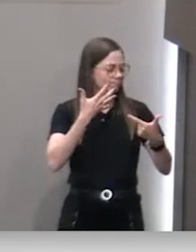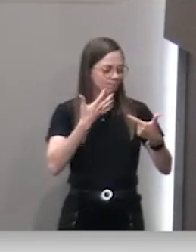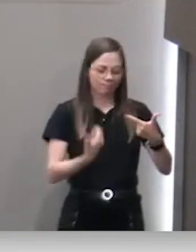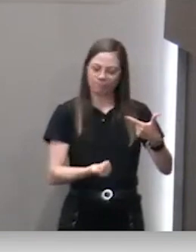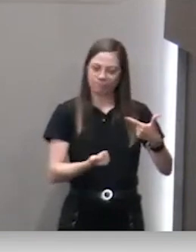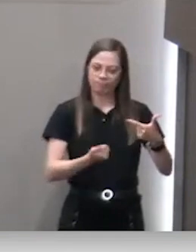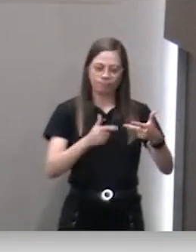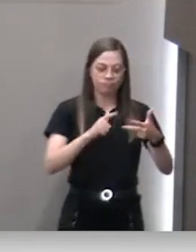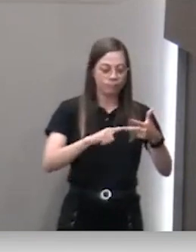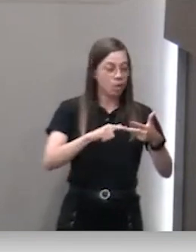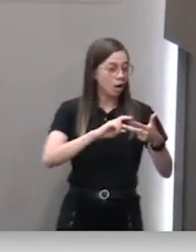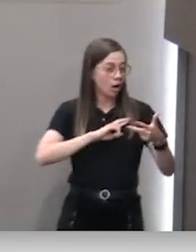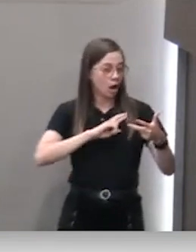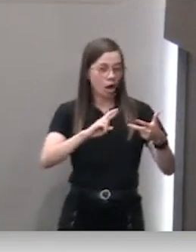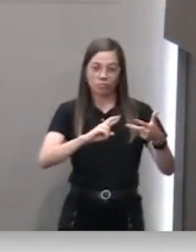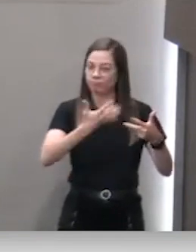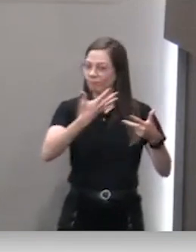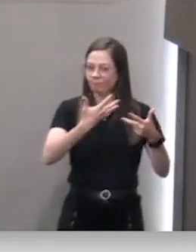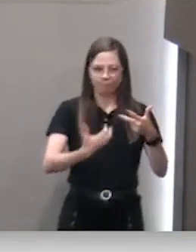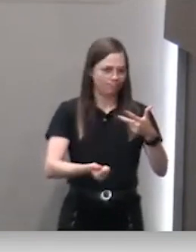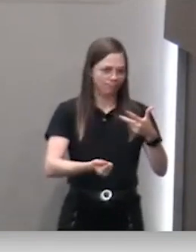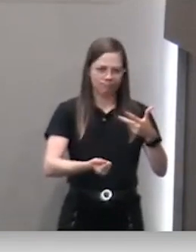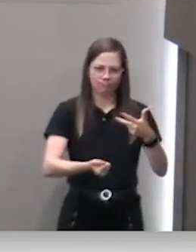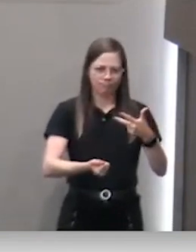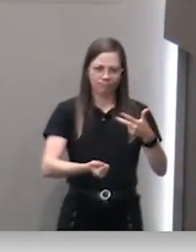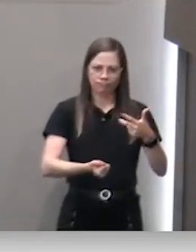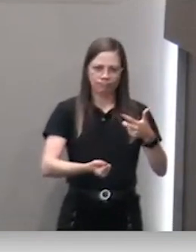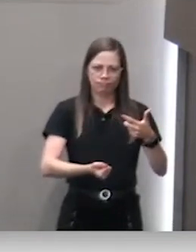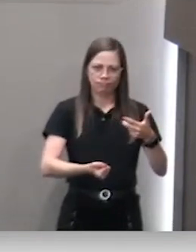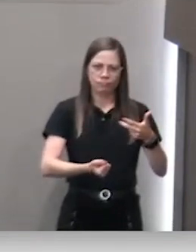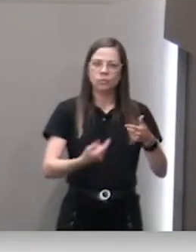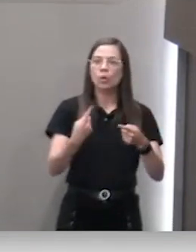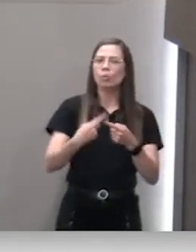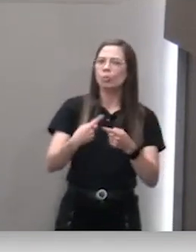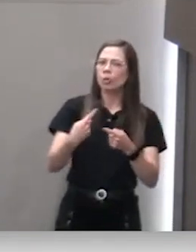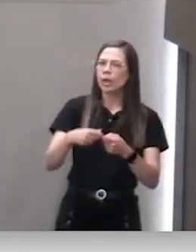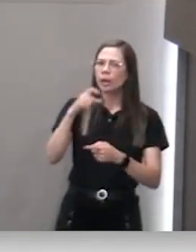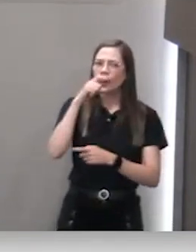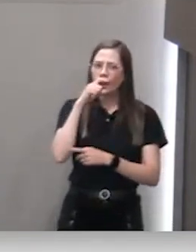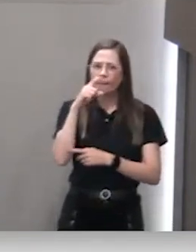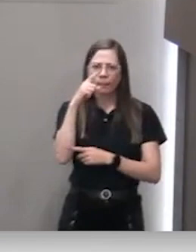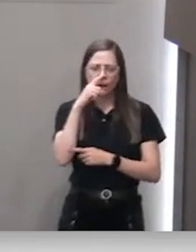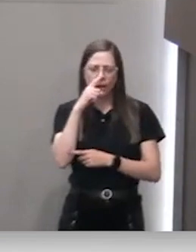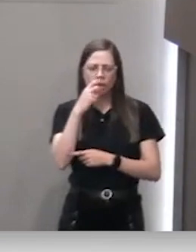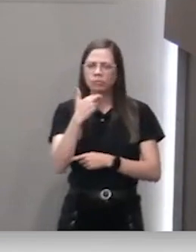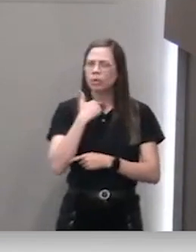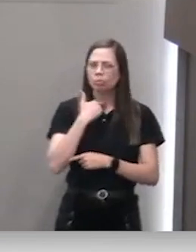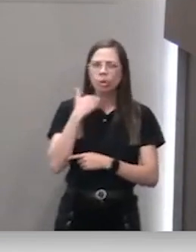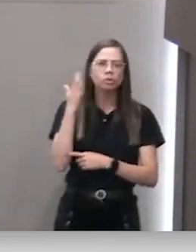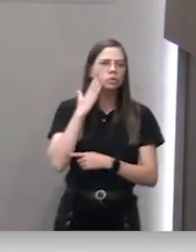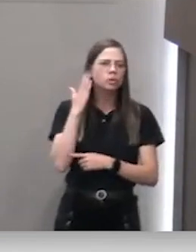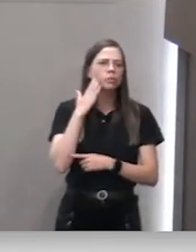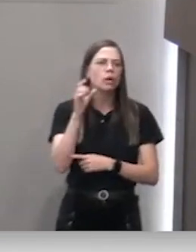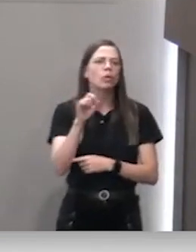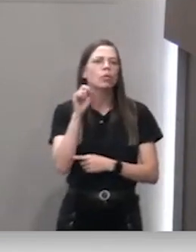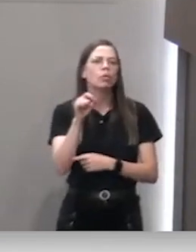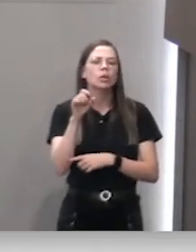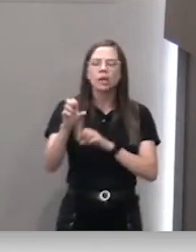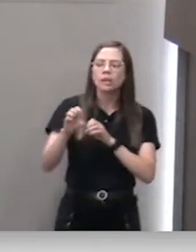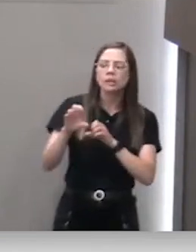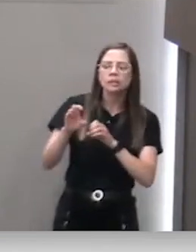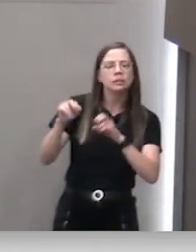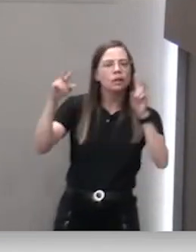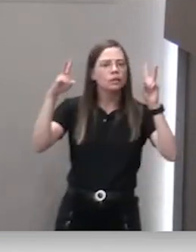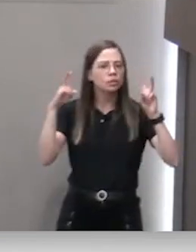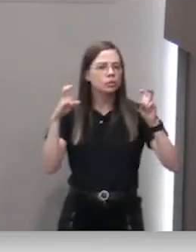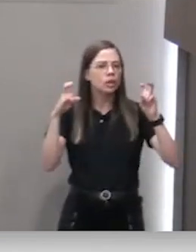gênero, se a religião não conforta a teoria de gênero, por que os pais não podem saber que está sendo tratado desse